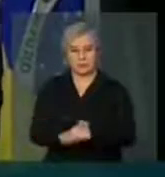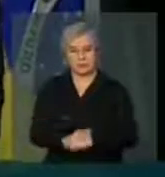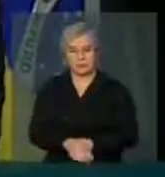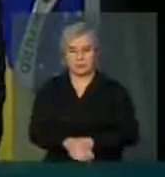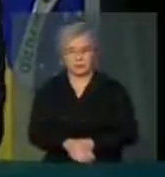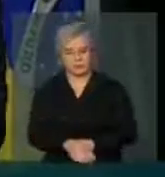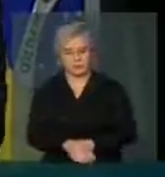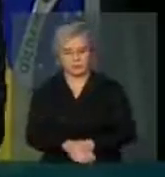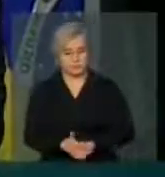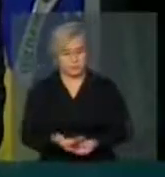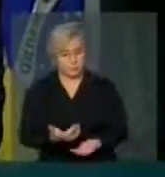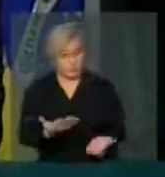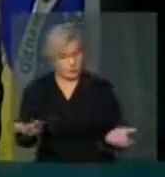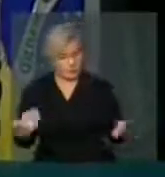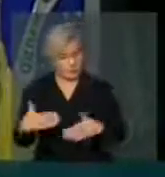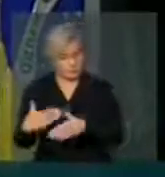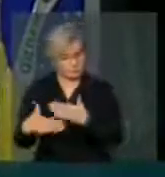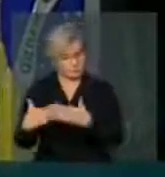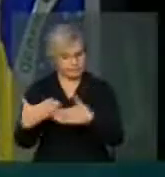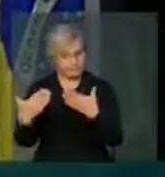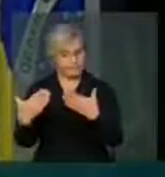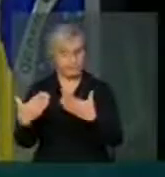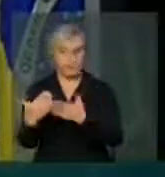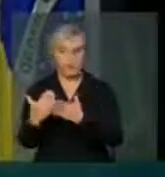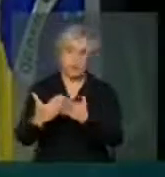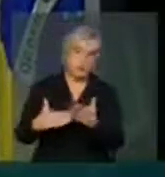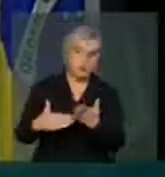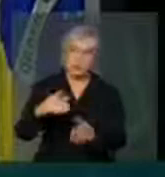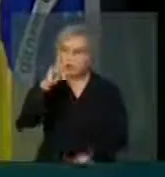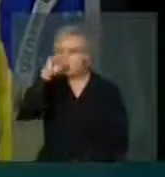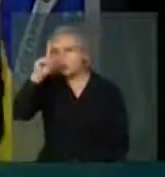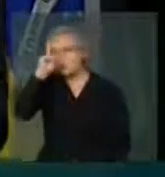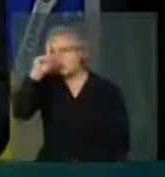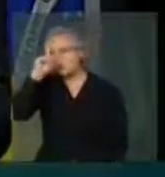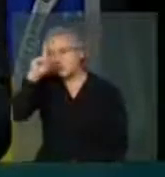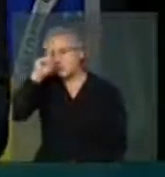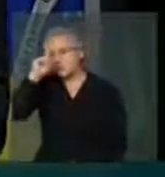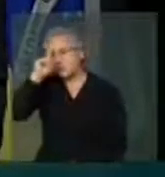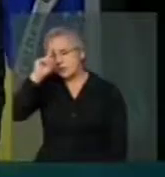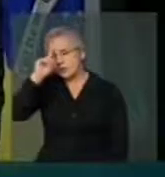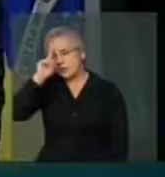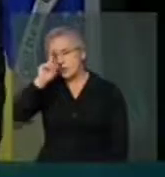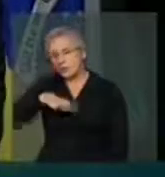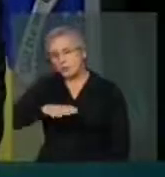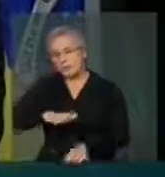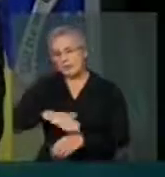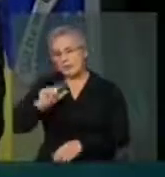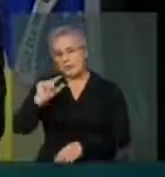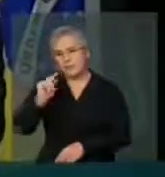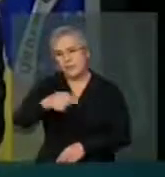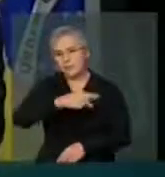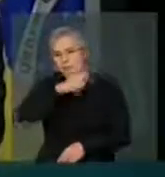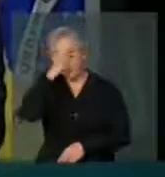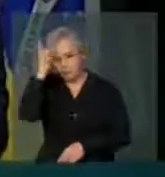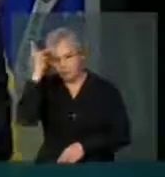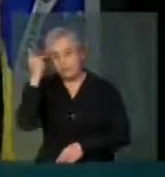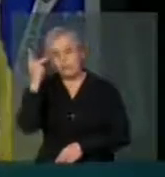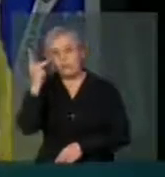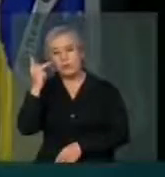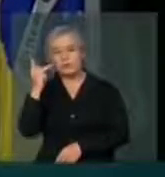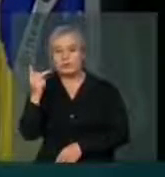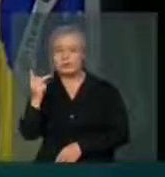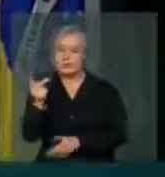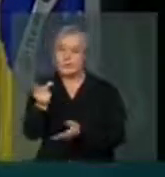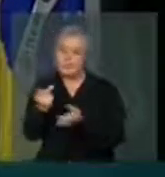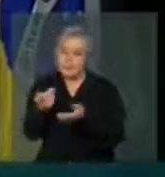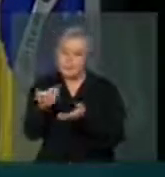que, nesse ritmo, todo santo dia, mais de 7 mil pessoas se juntam ao exército dos